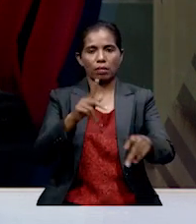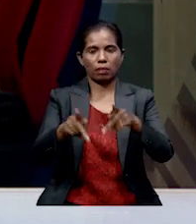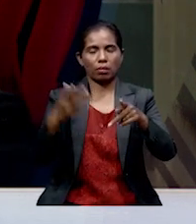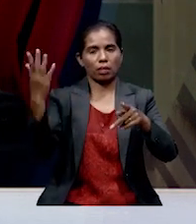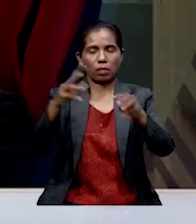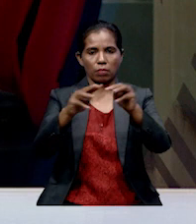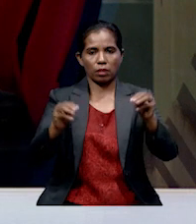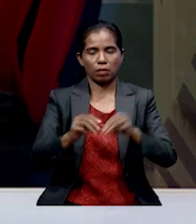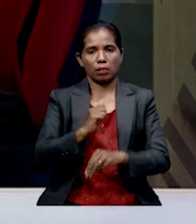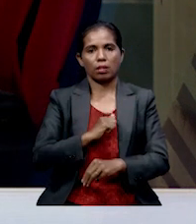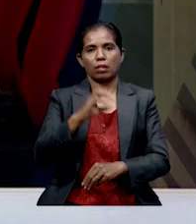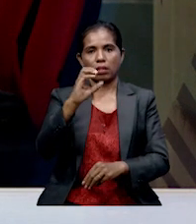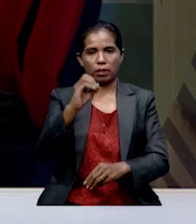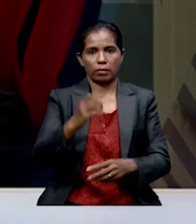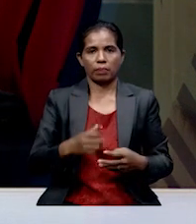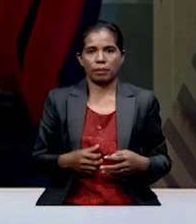município Ainaro.